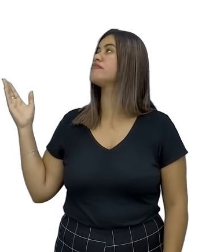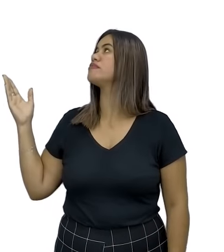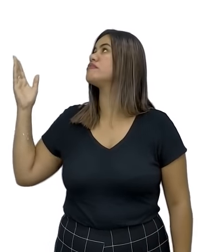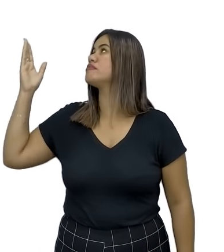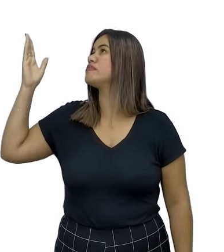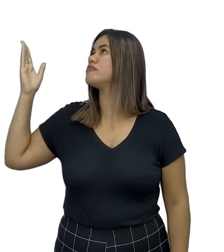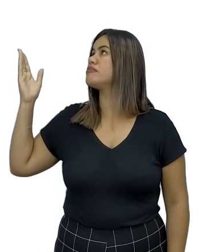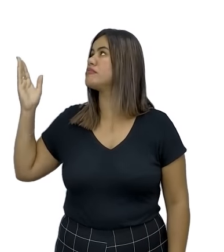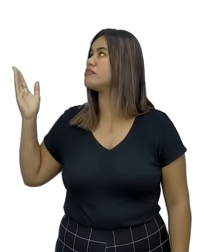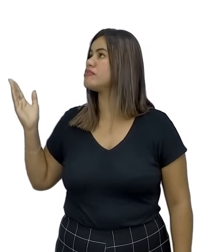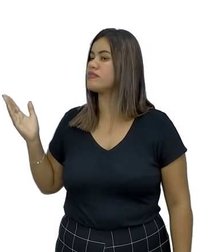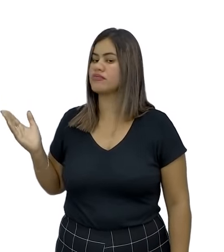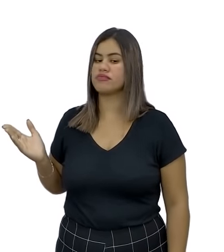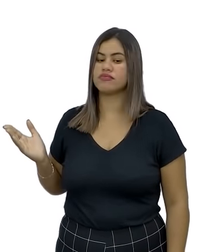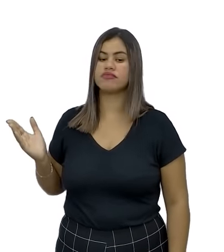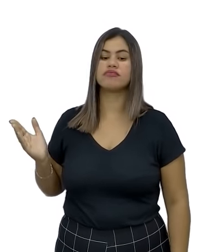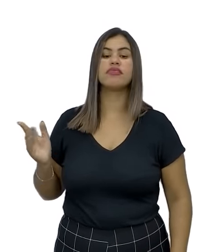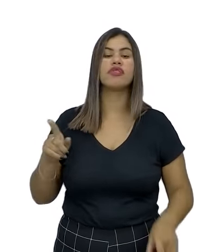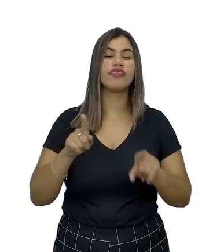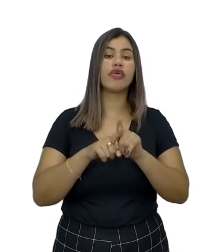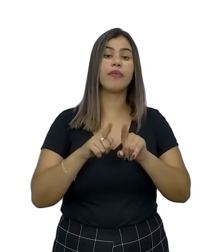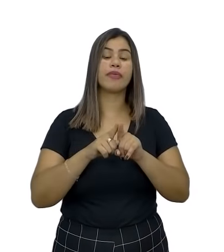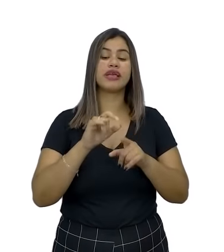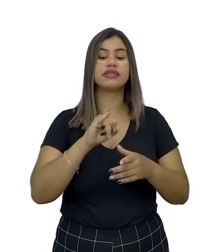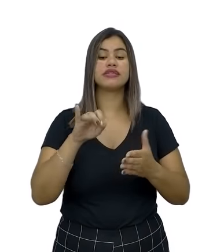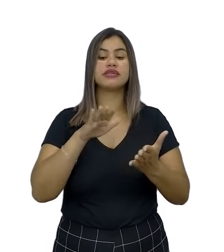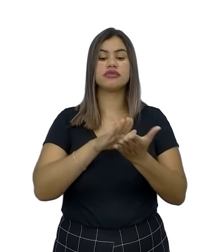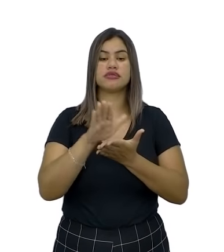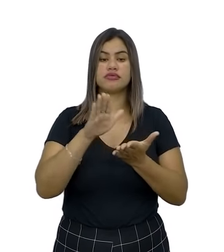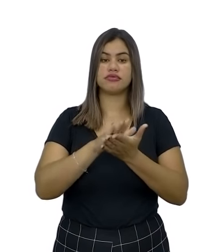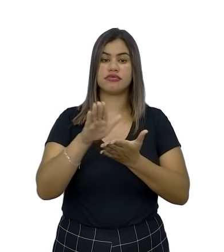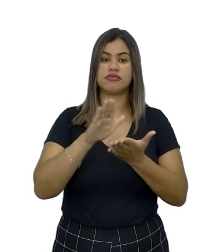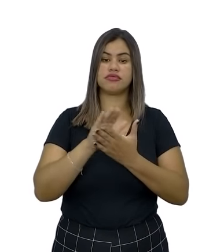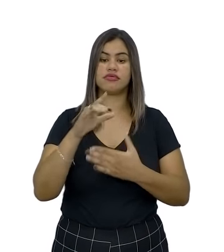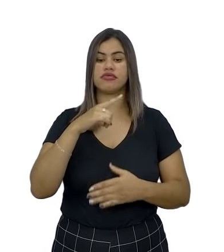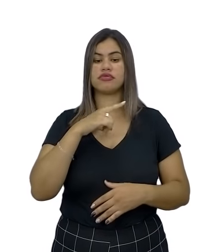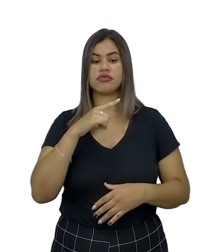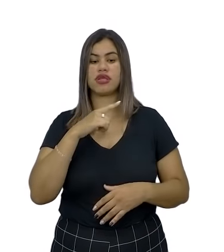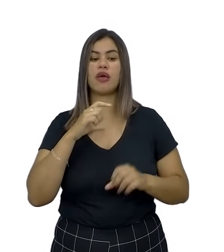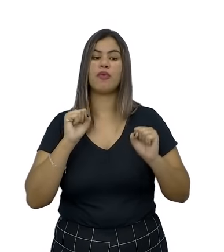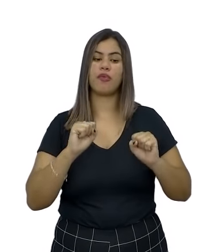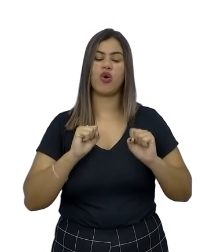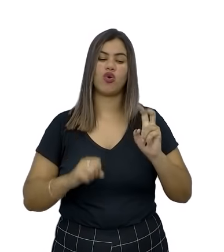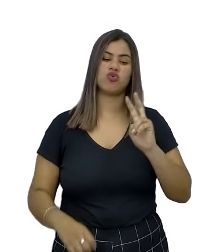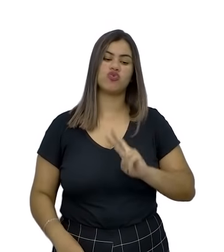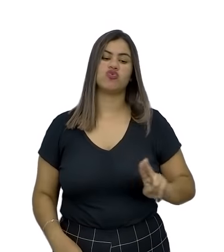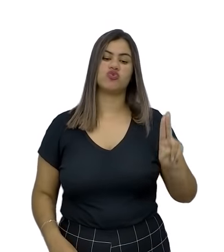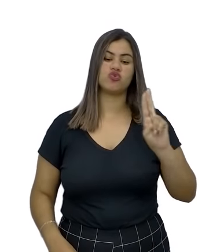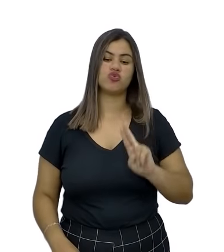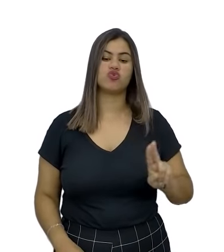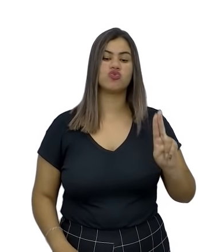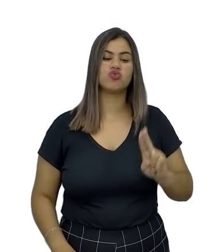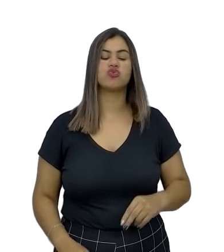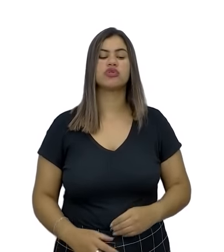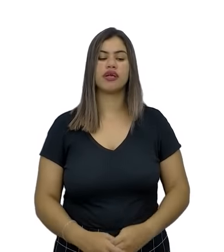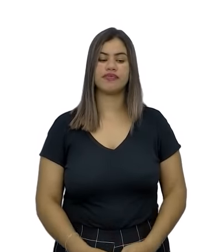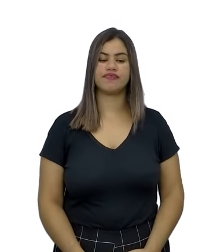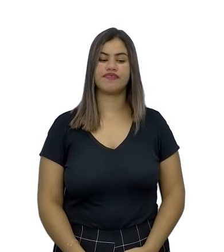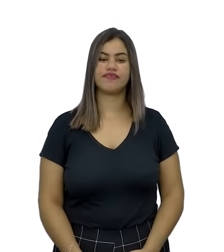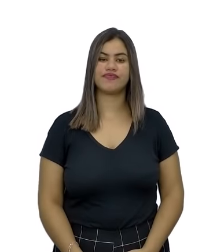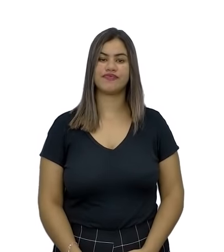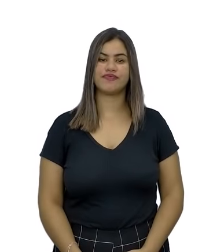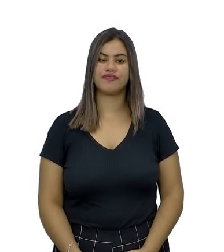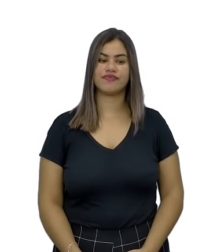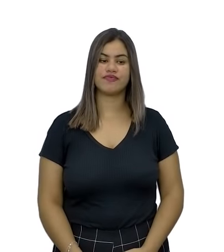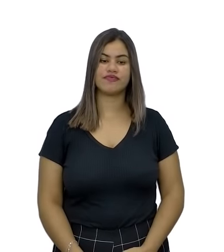material impresso do ano passado também, vocês também podem utilizar, tá? O material, tá bom? Se